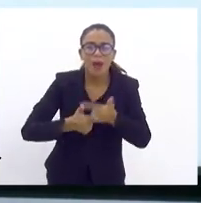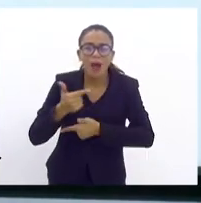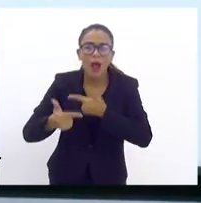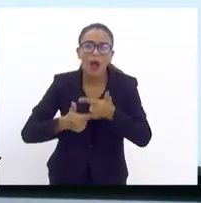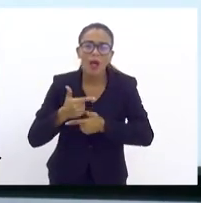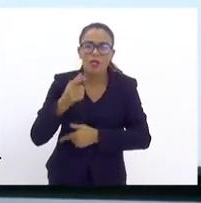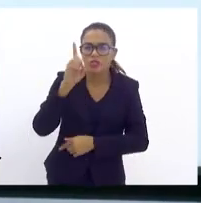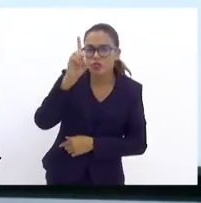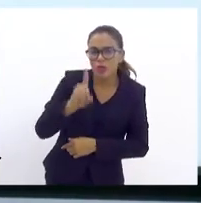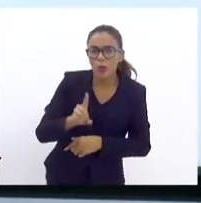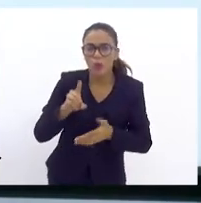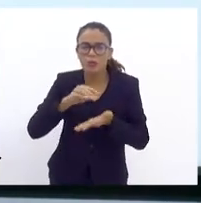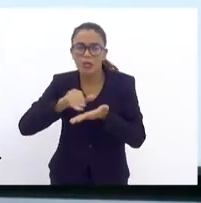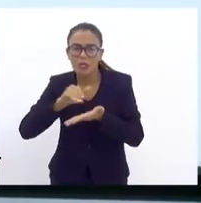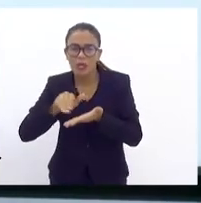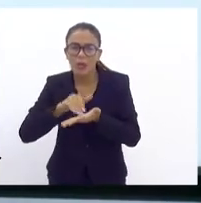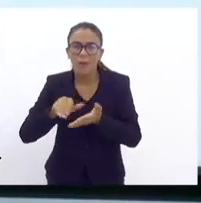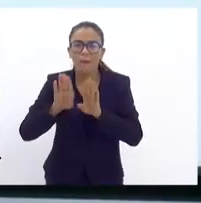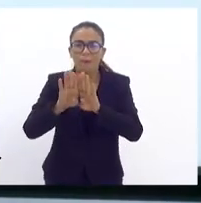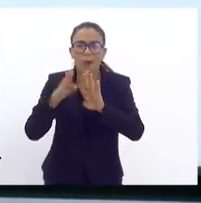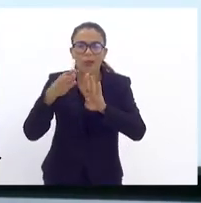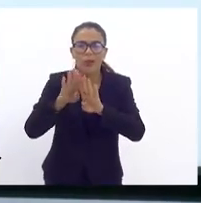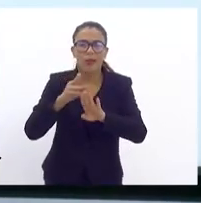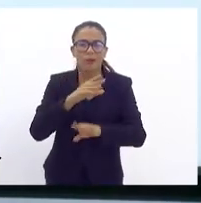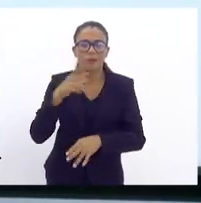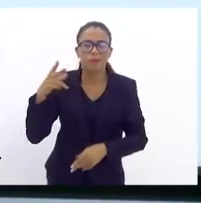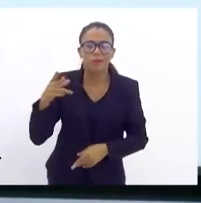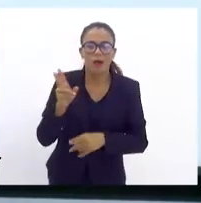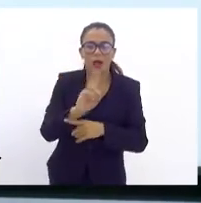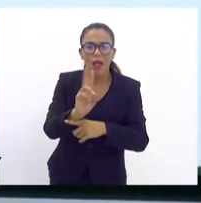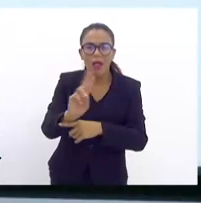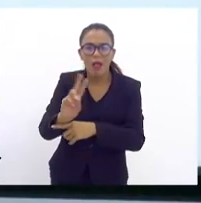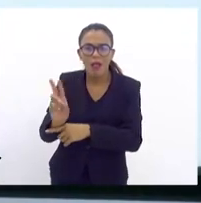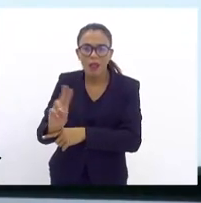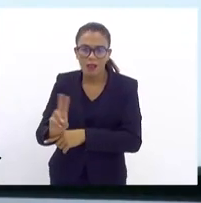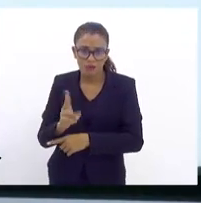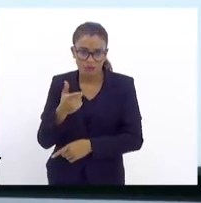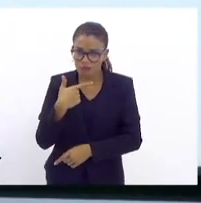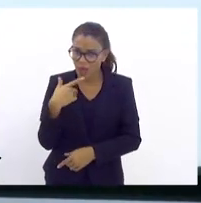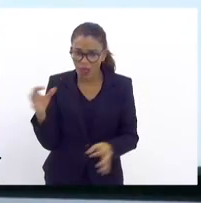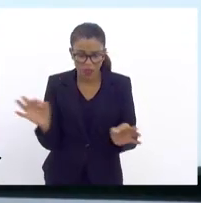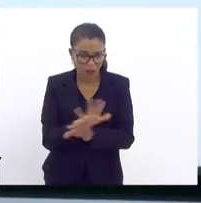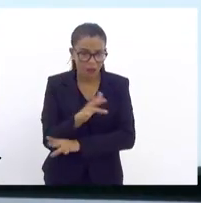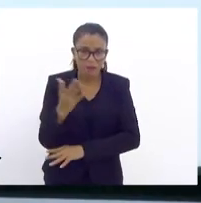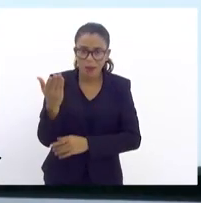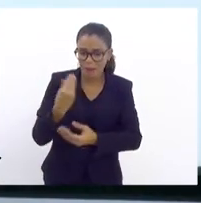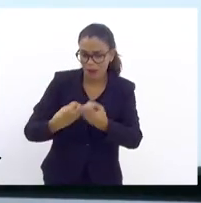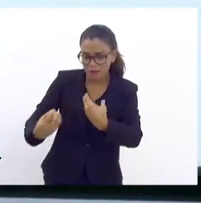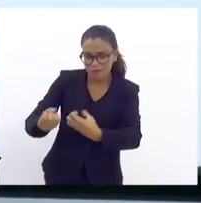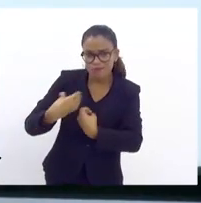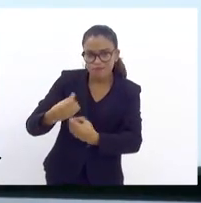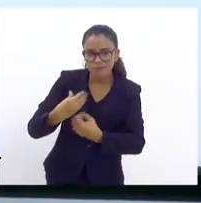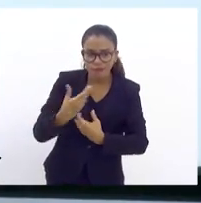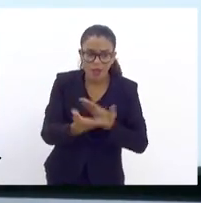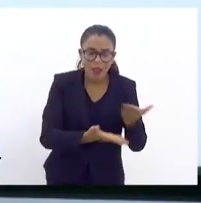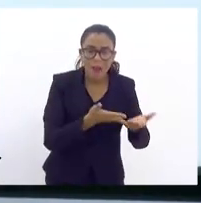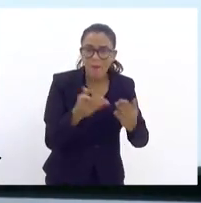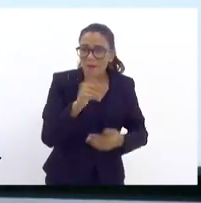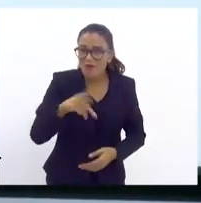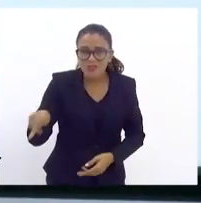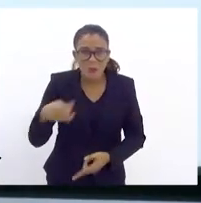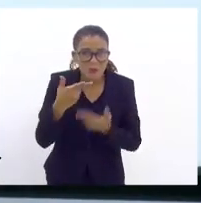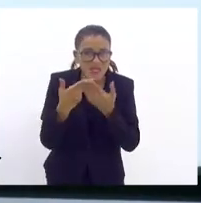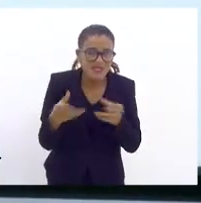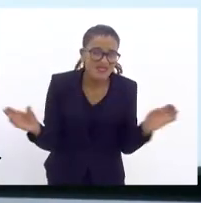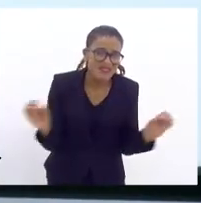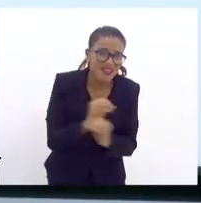diretoria secretaria o porteiro que não estão preparados para lidar com uma criança com autismo professores que não tem paciência nenhuma